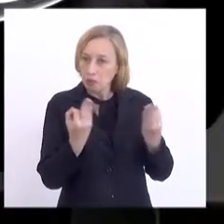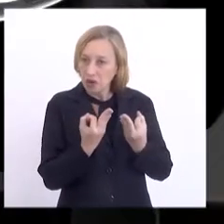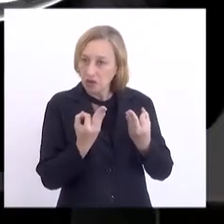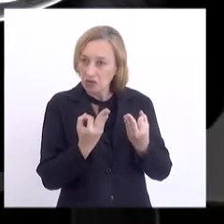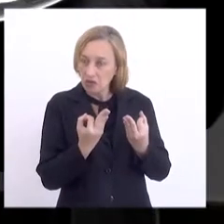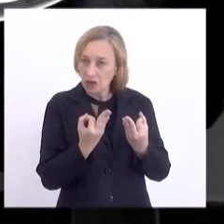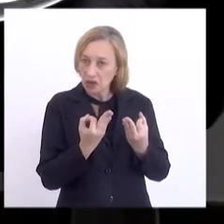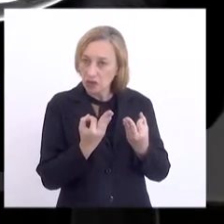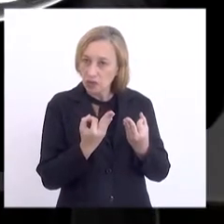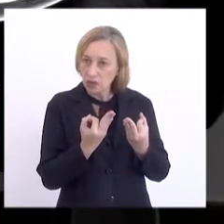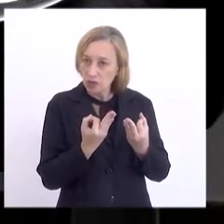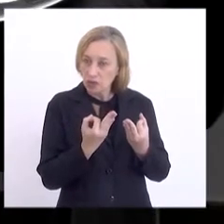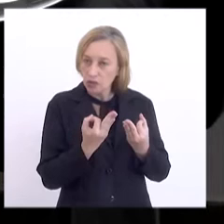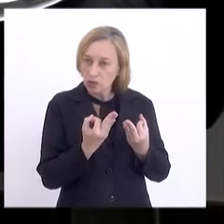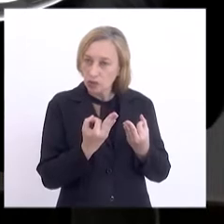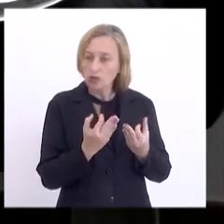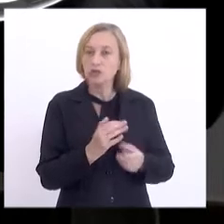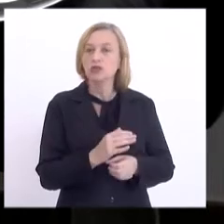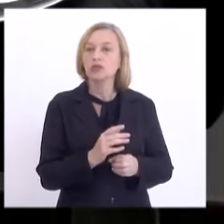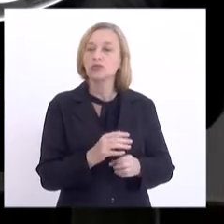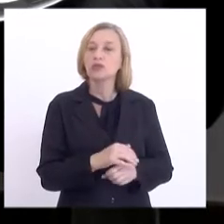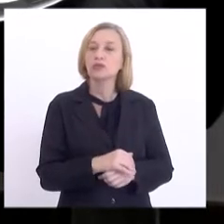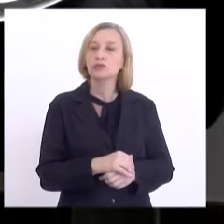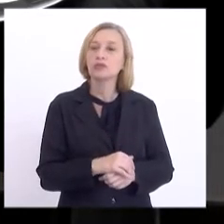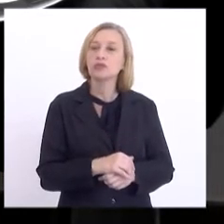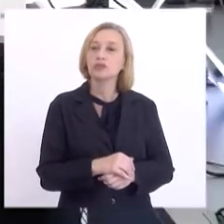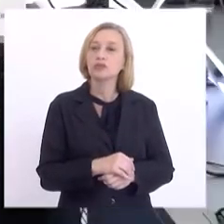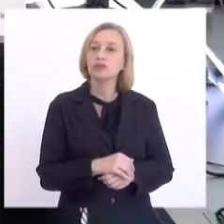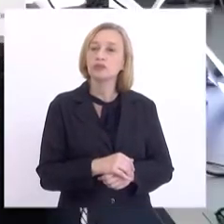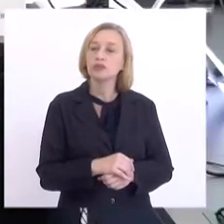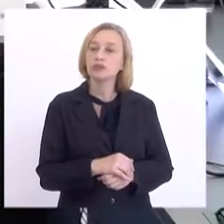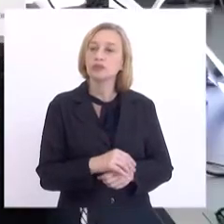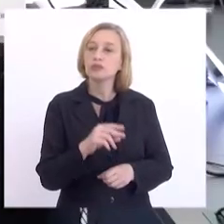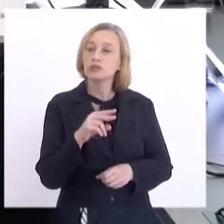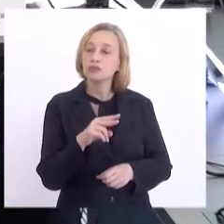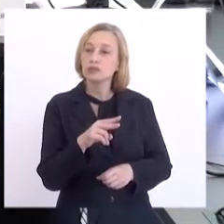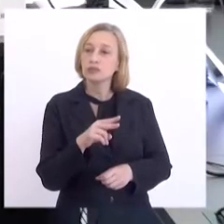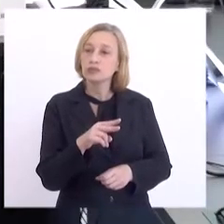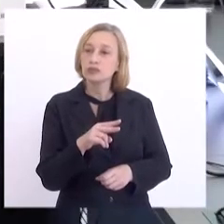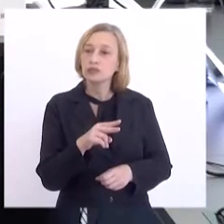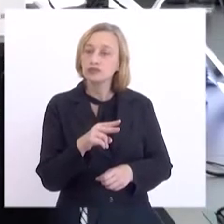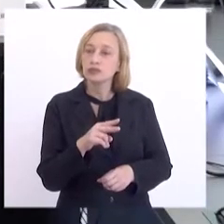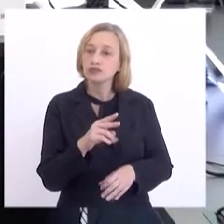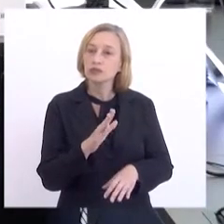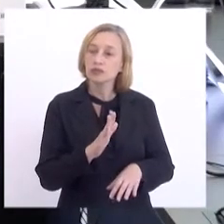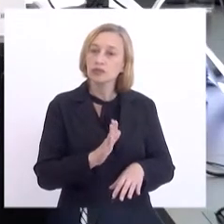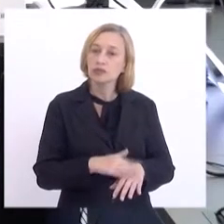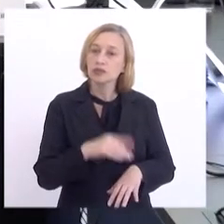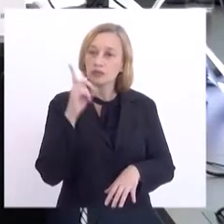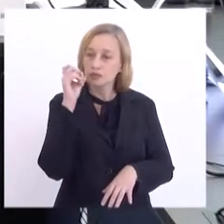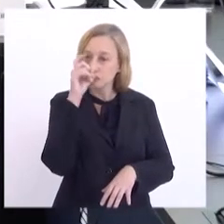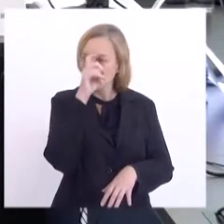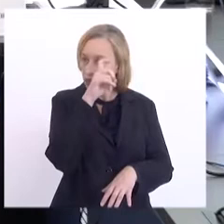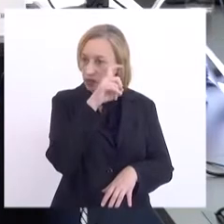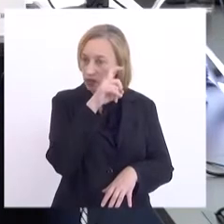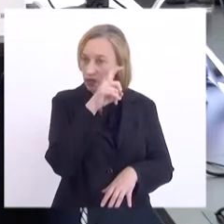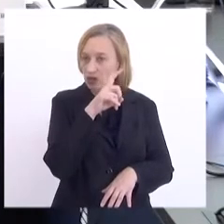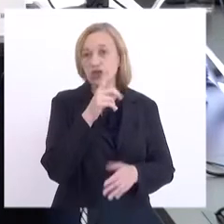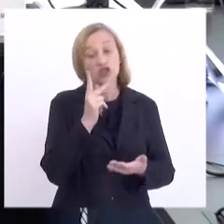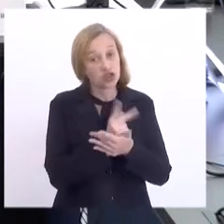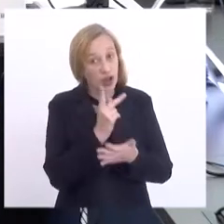feito a ponta a ponta e vai ter mais dificuldade de ar